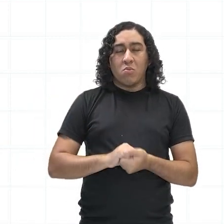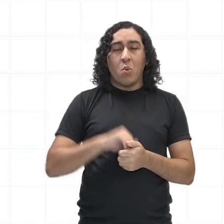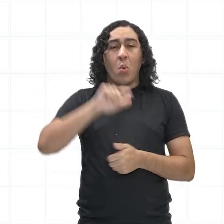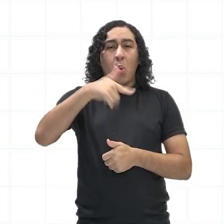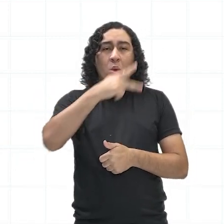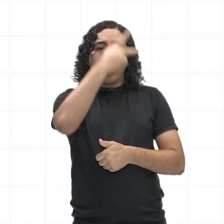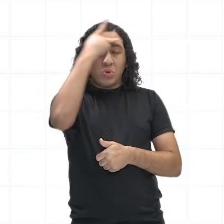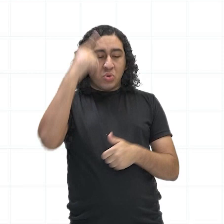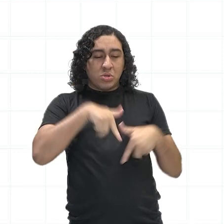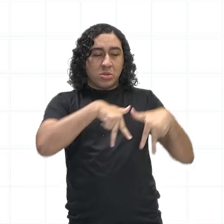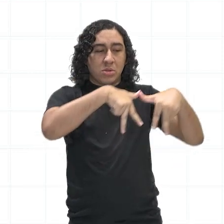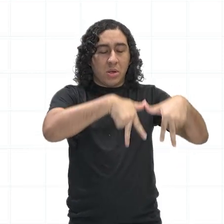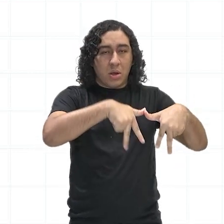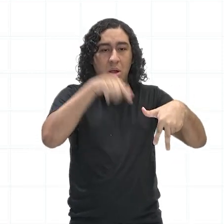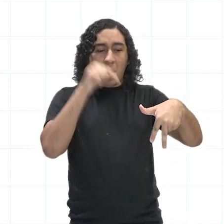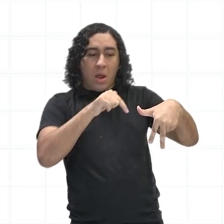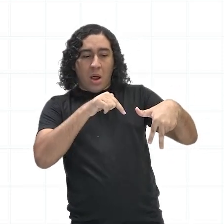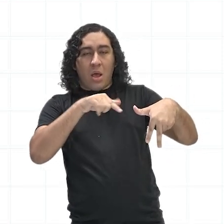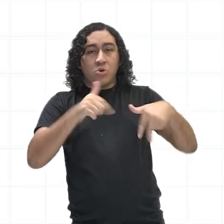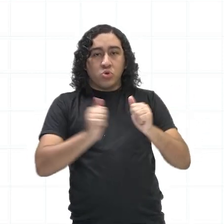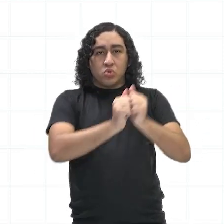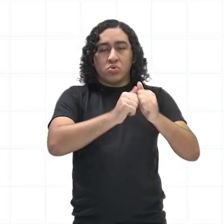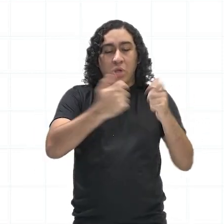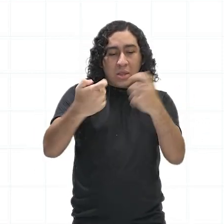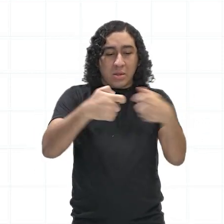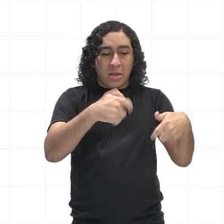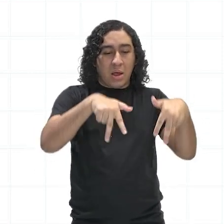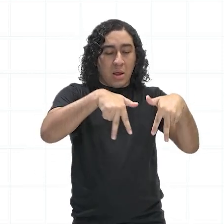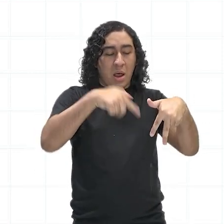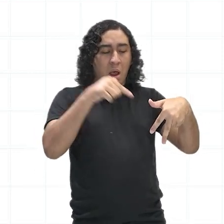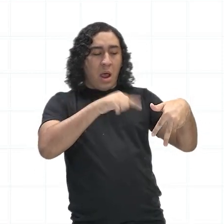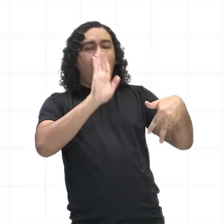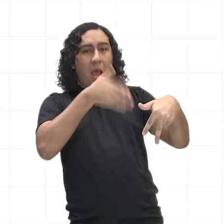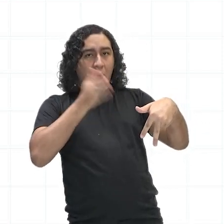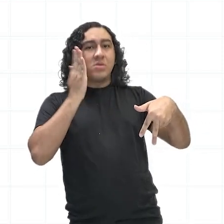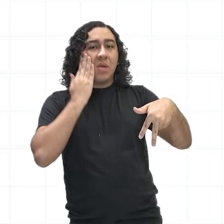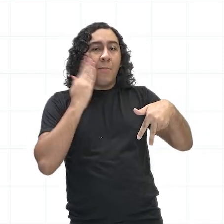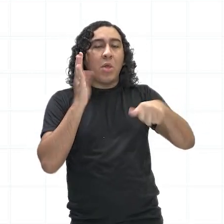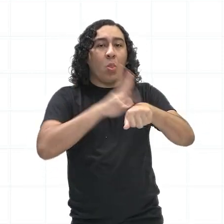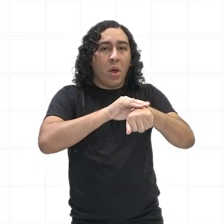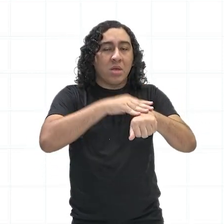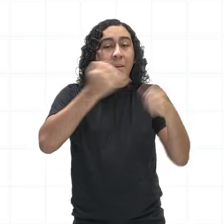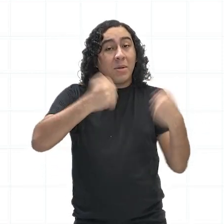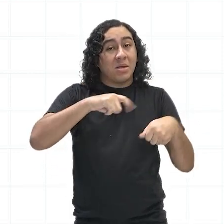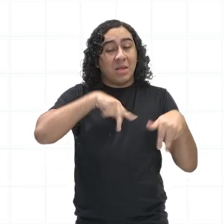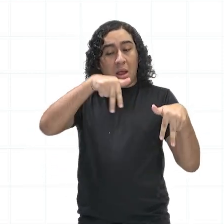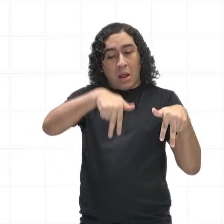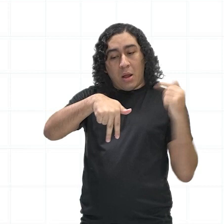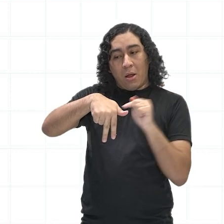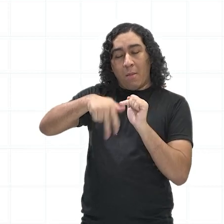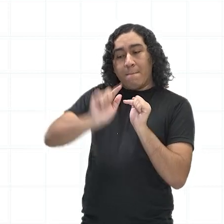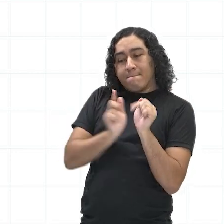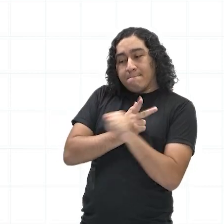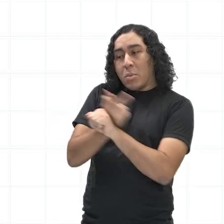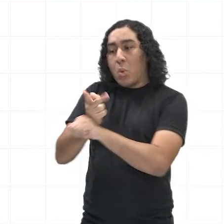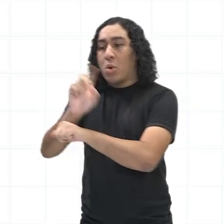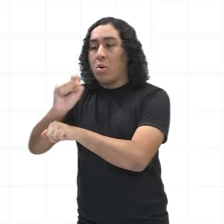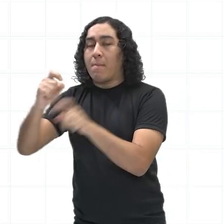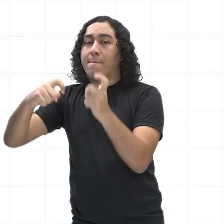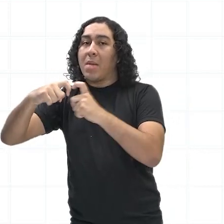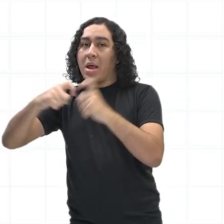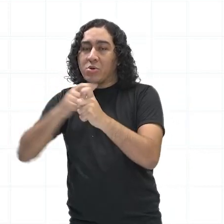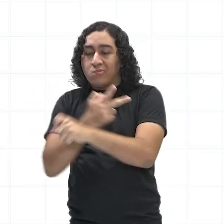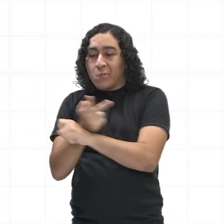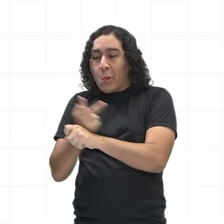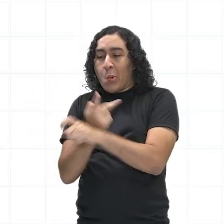fixo, se descobrir que o parceiro está com essa doença, é importante você procurar ali a ajuda médica,